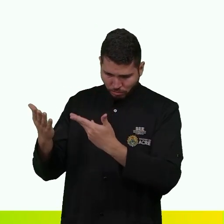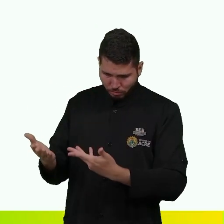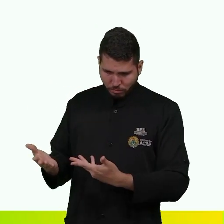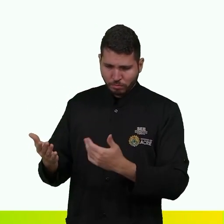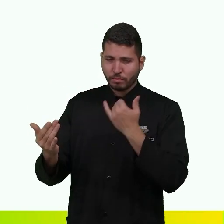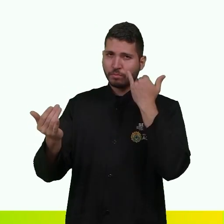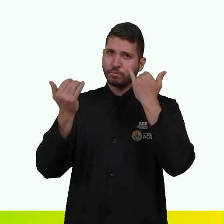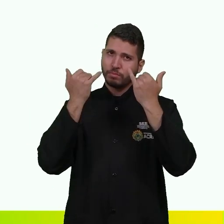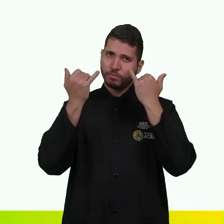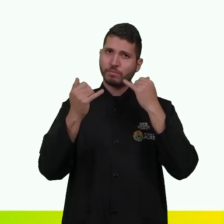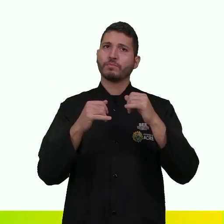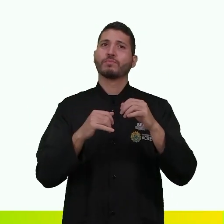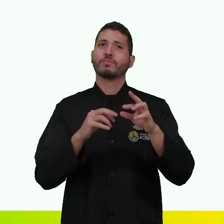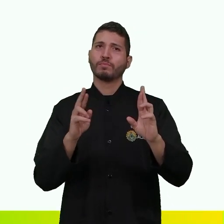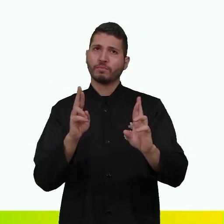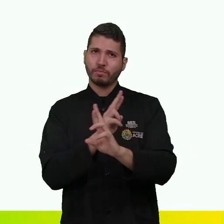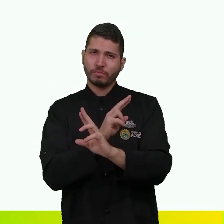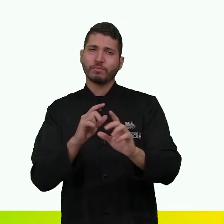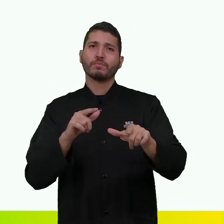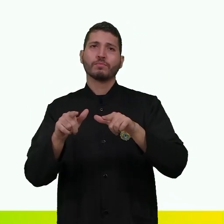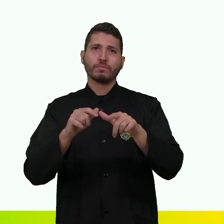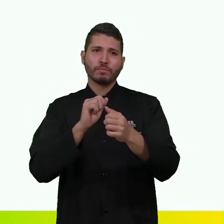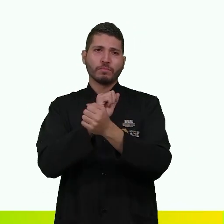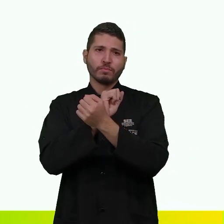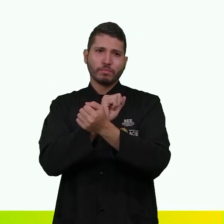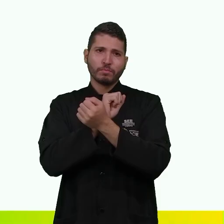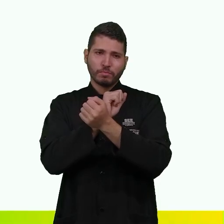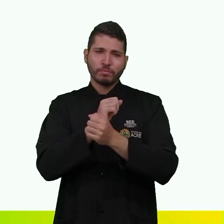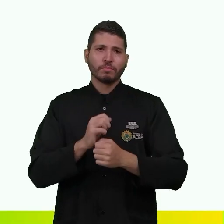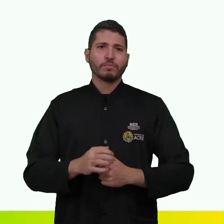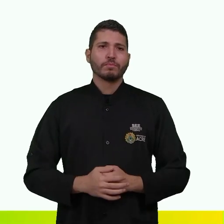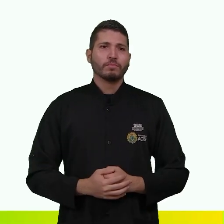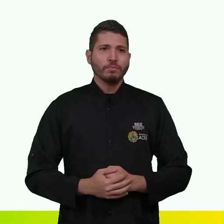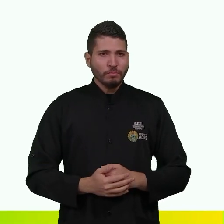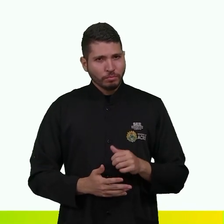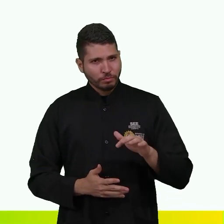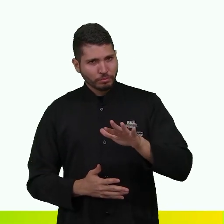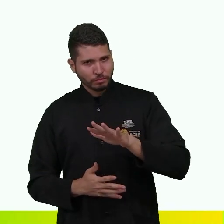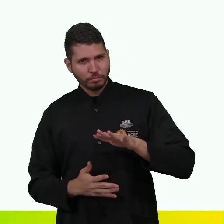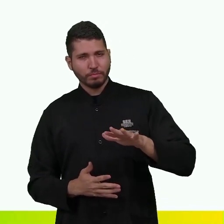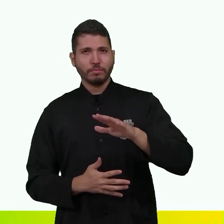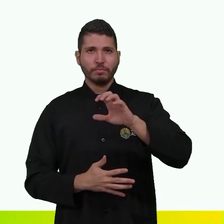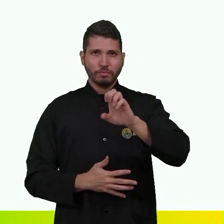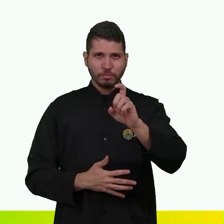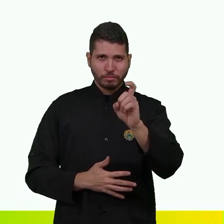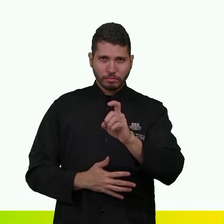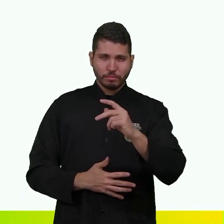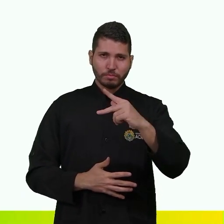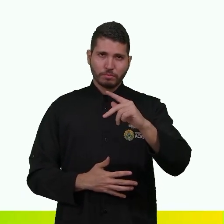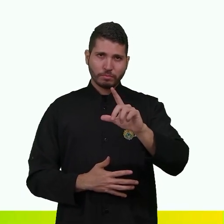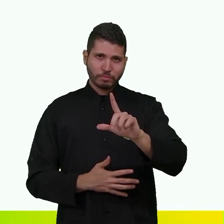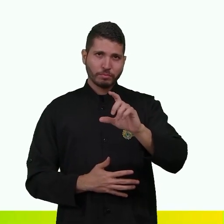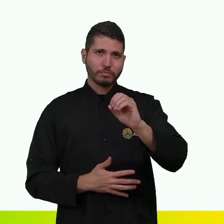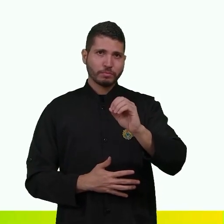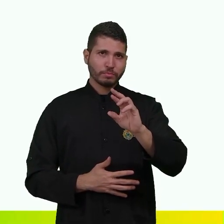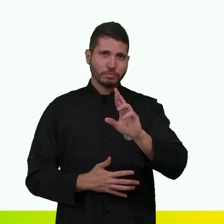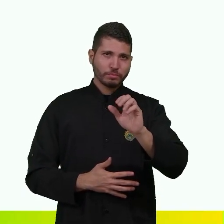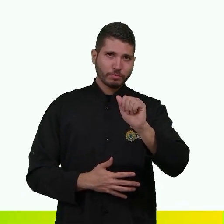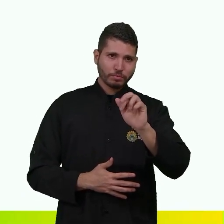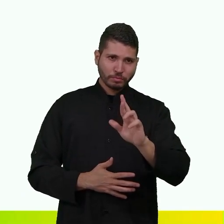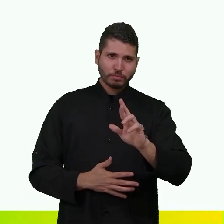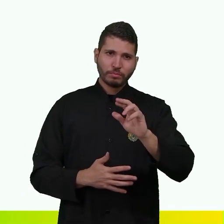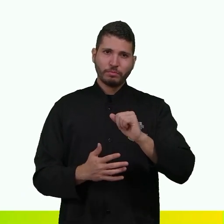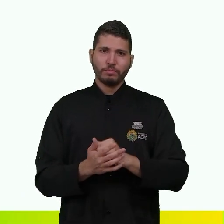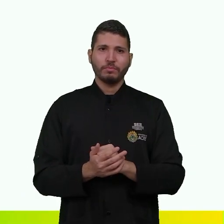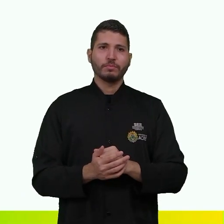escravo. Além de setores de exploração, aqui a predominância nos setores agrícolas, na